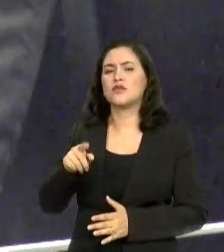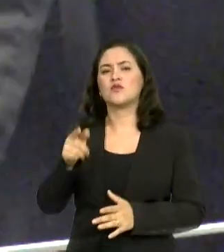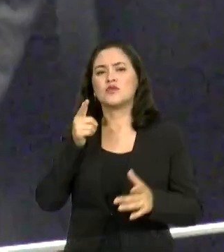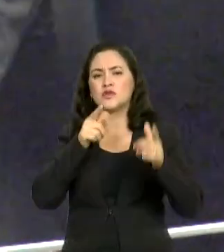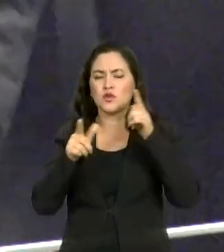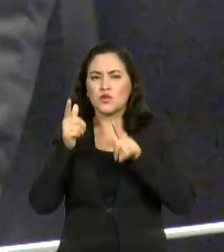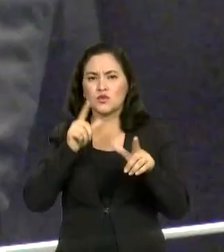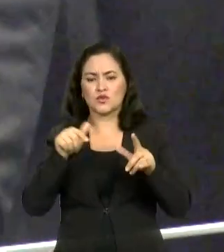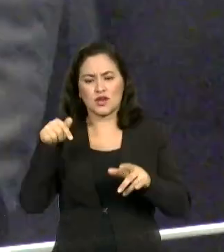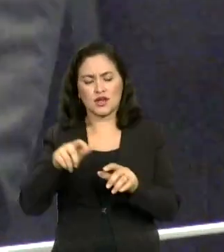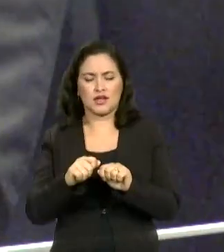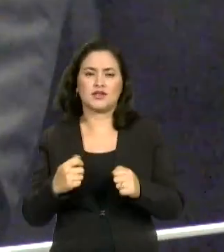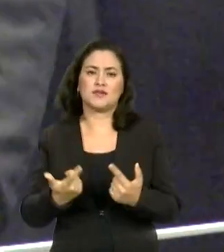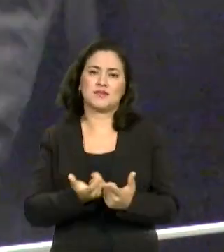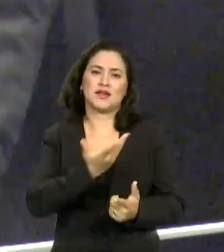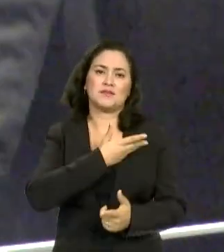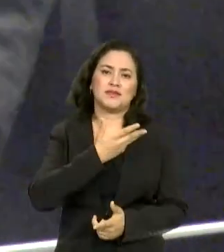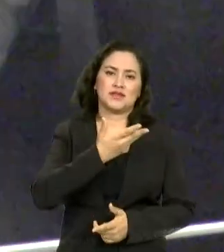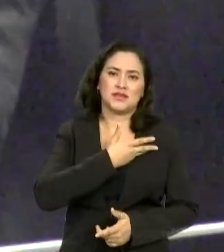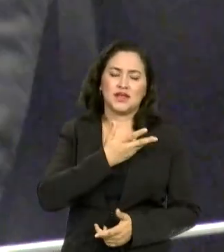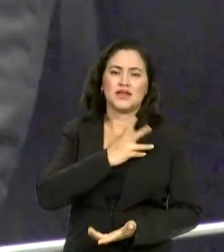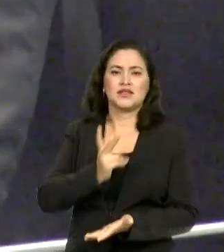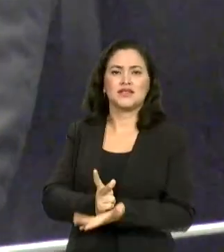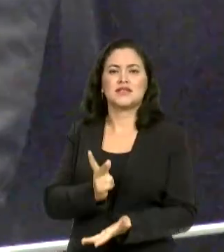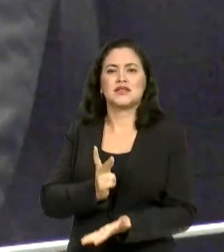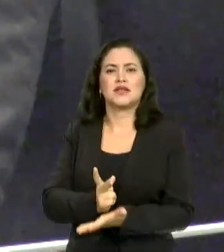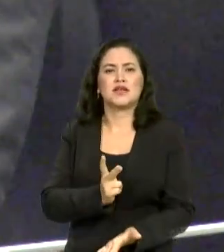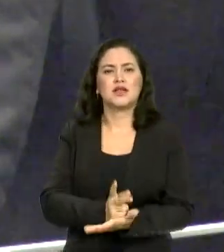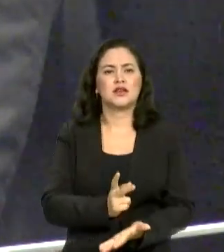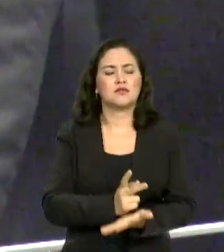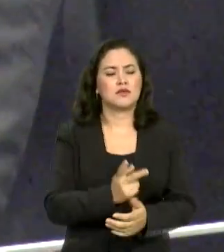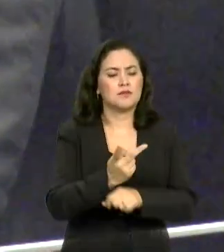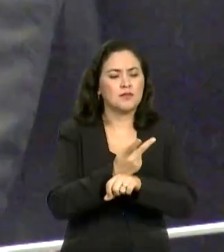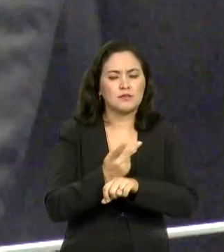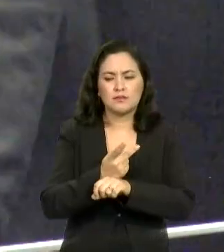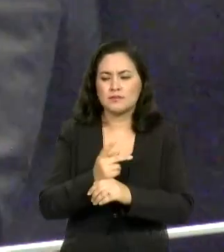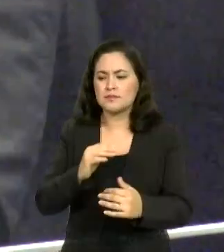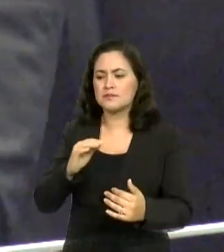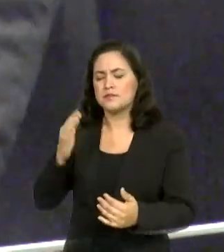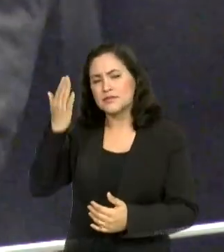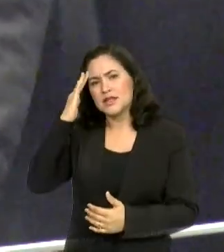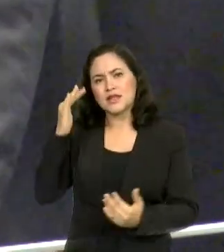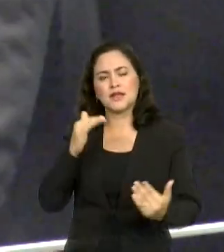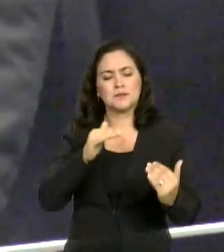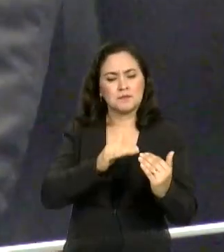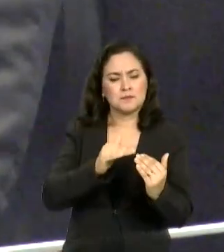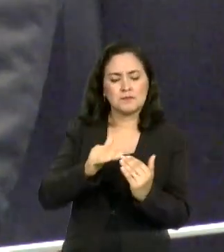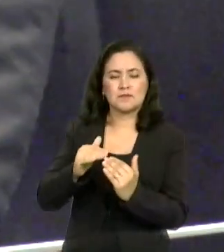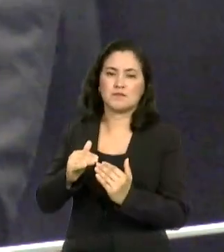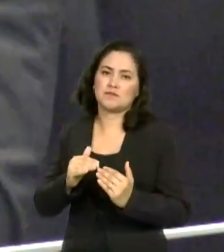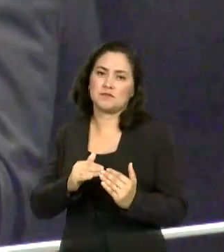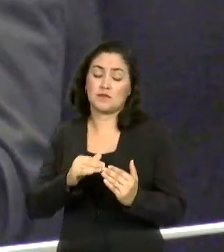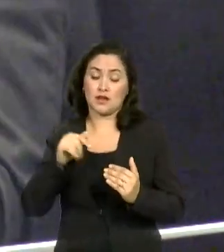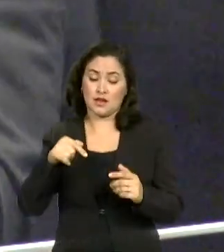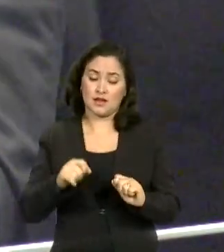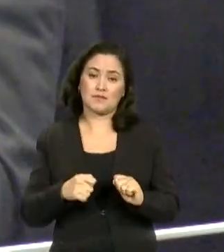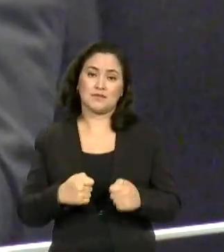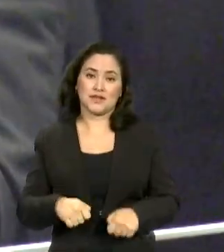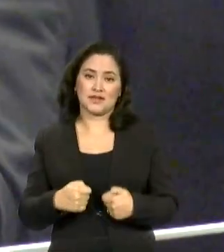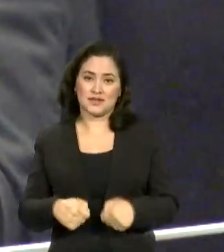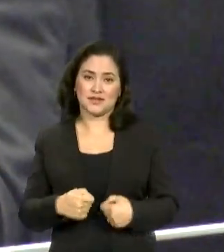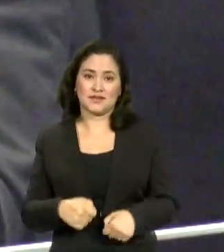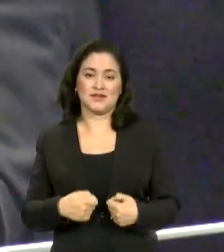de construir sempre aqui a busca de um entendimento que essa casa tanto, às vezes, precisa, né? E você foi